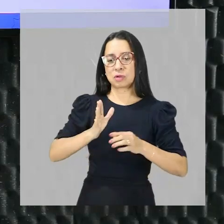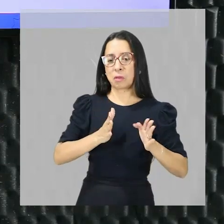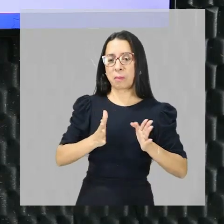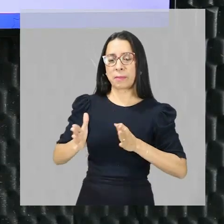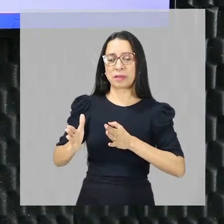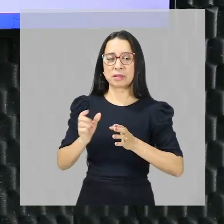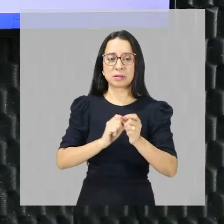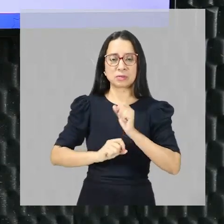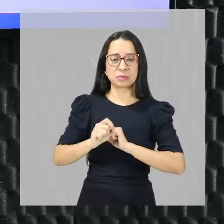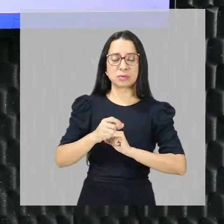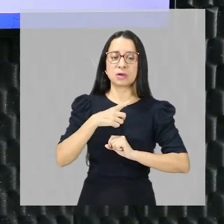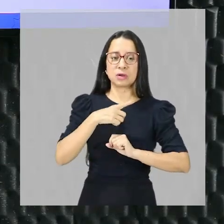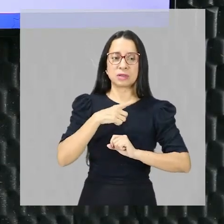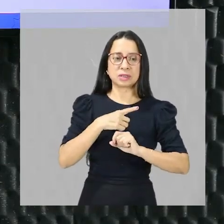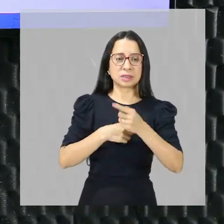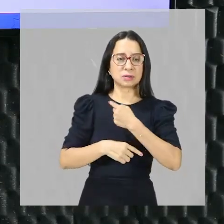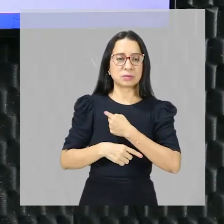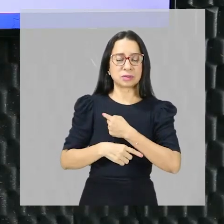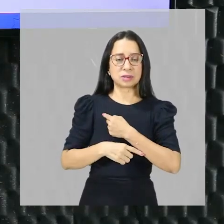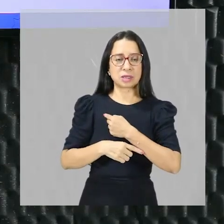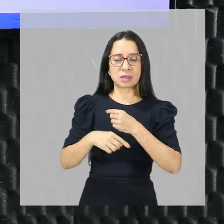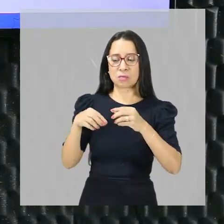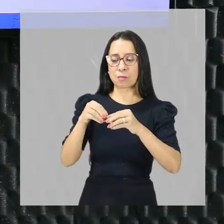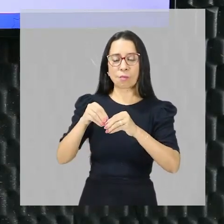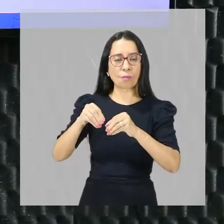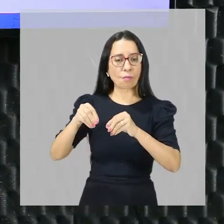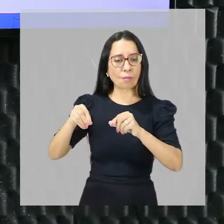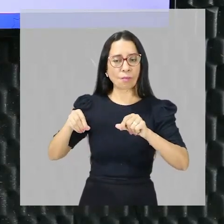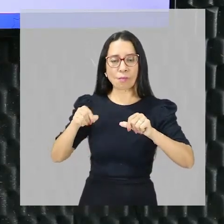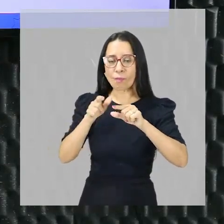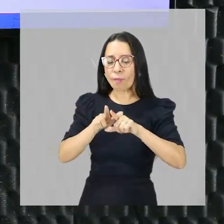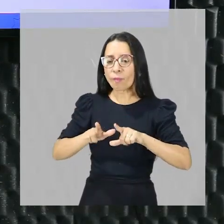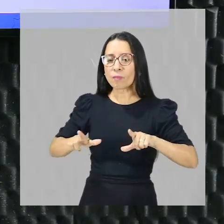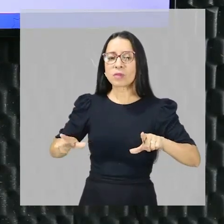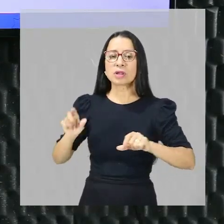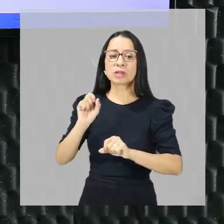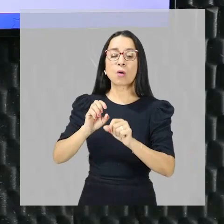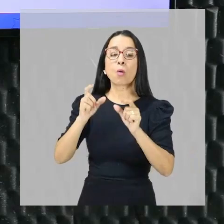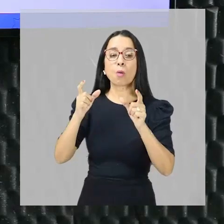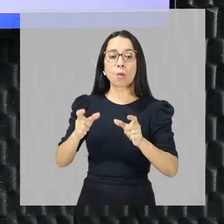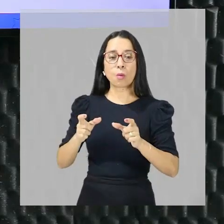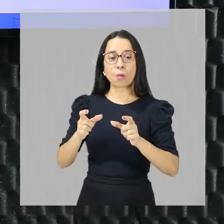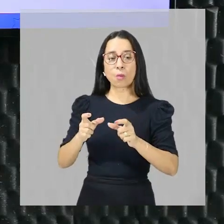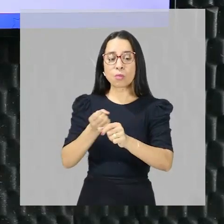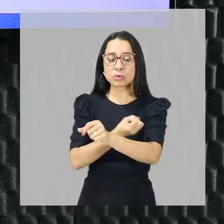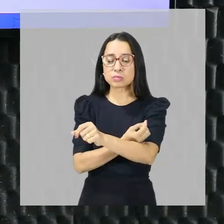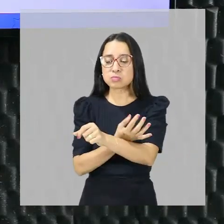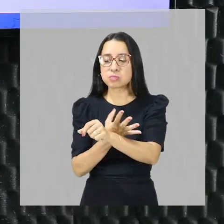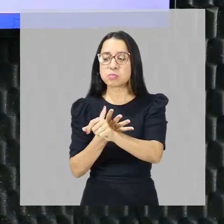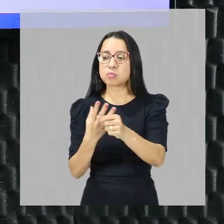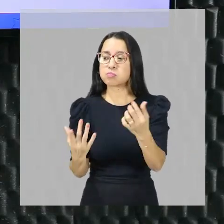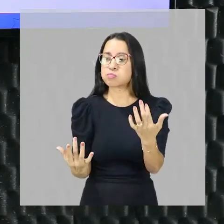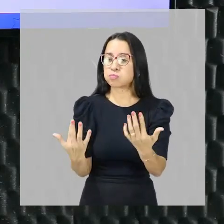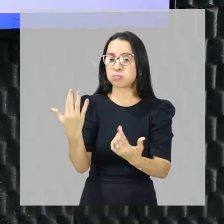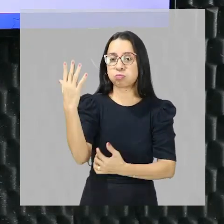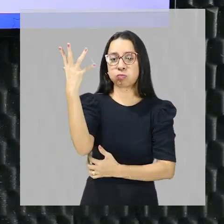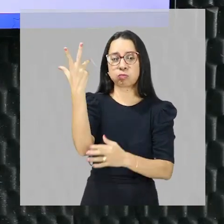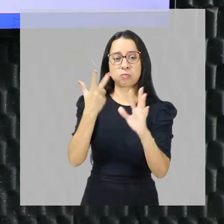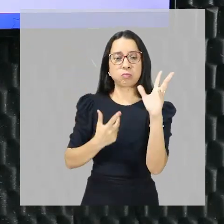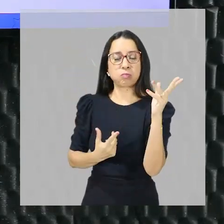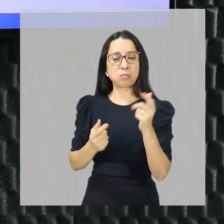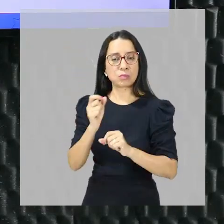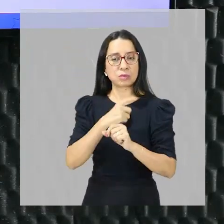cortava. Tu vai ter desertificação, por exemplo, nos cerrados. Os cerrados têm como característica marcante clima